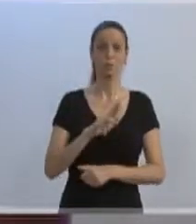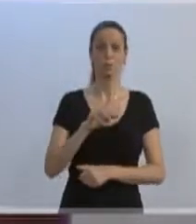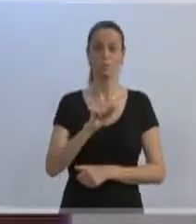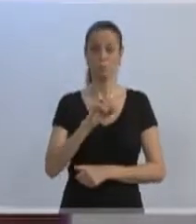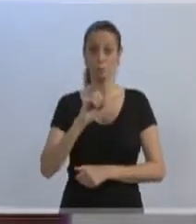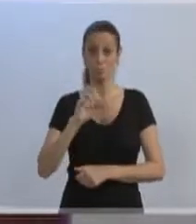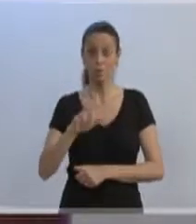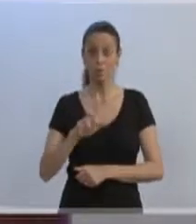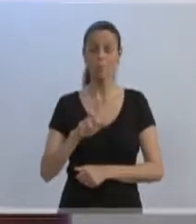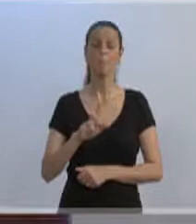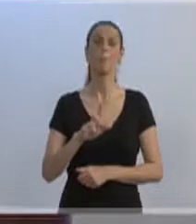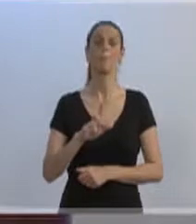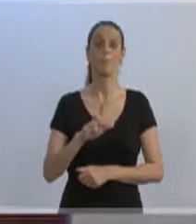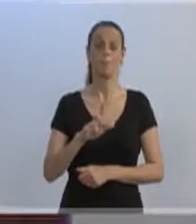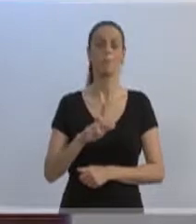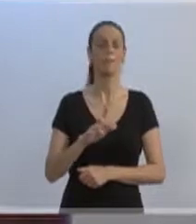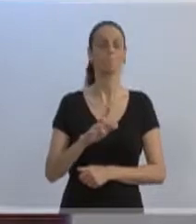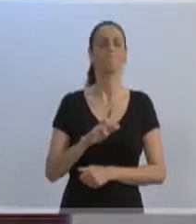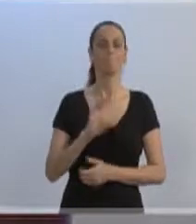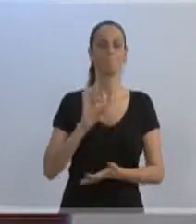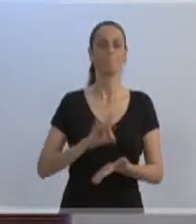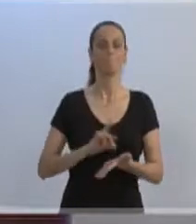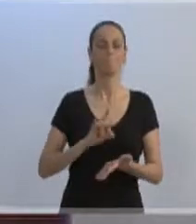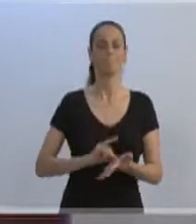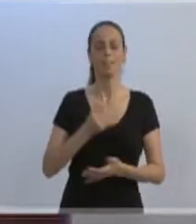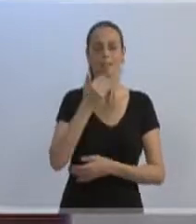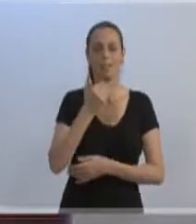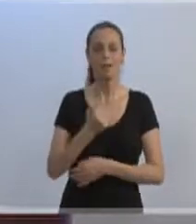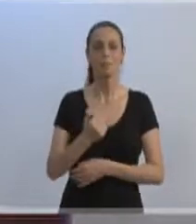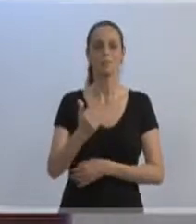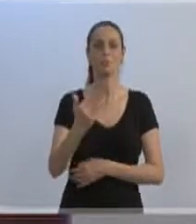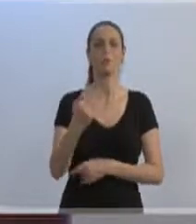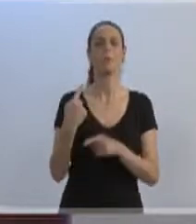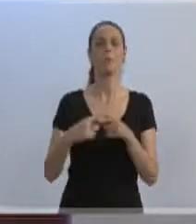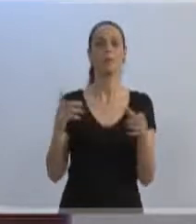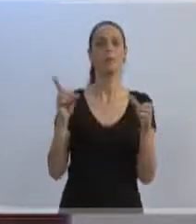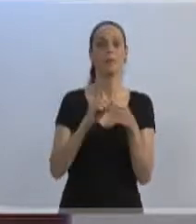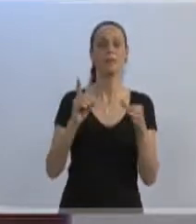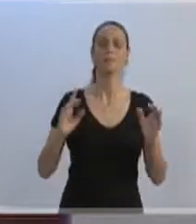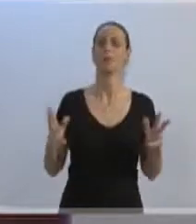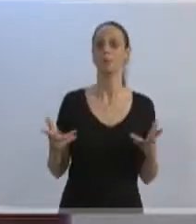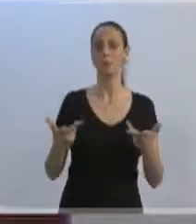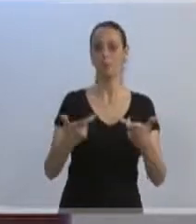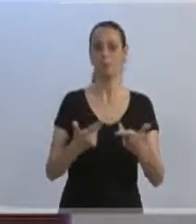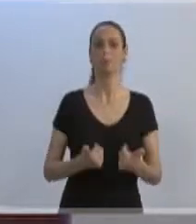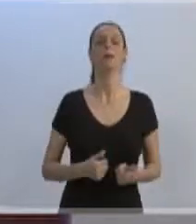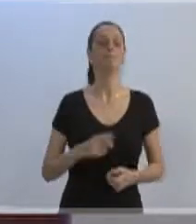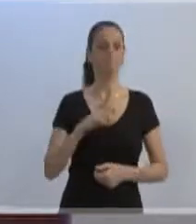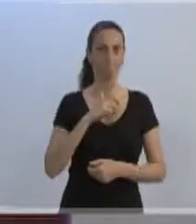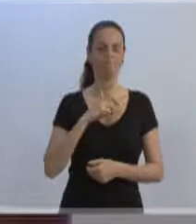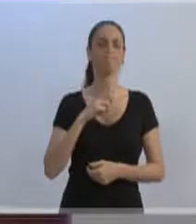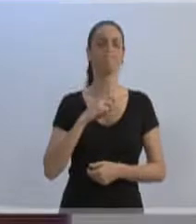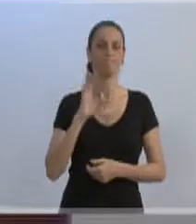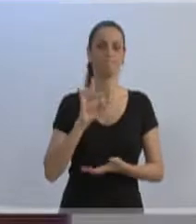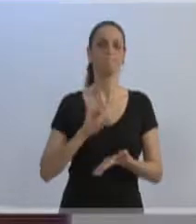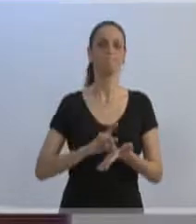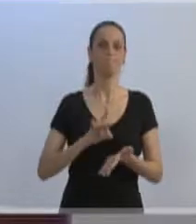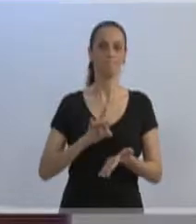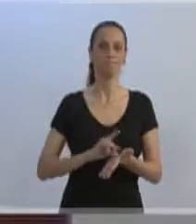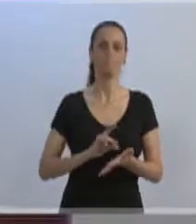muito se elogiou a qualidade do atendimento com que a equipe